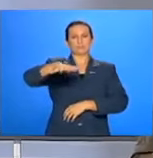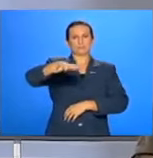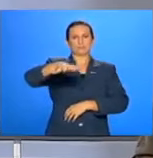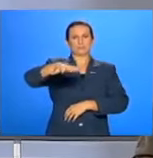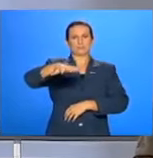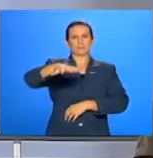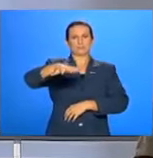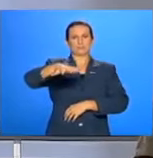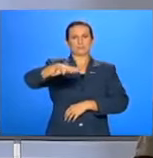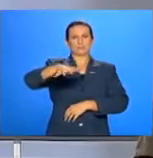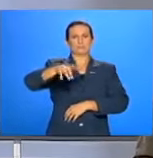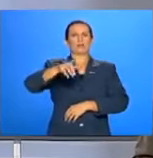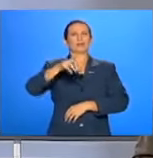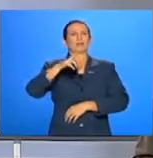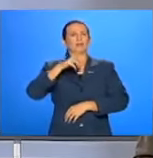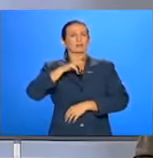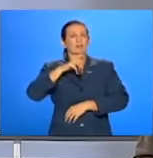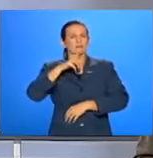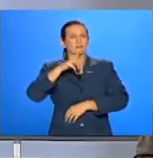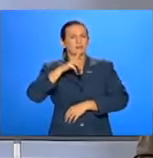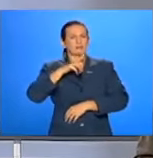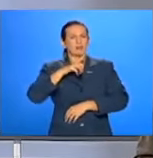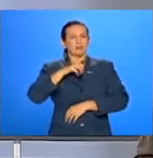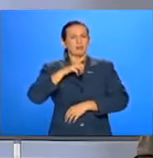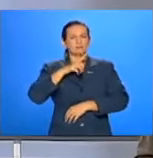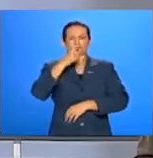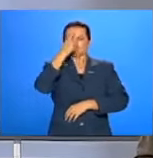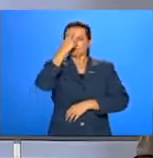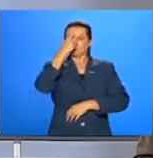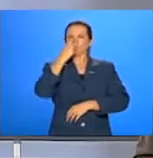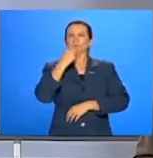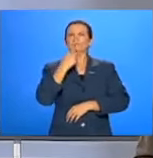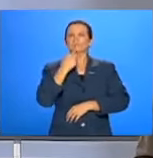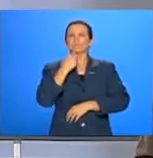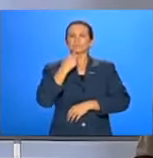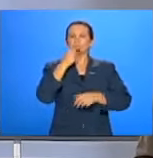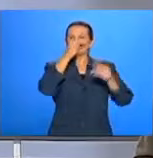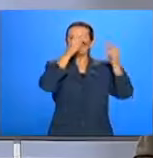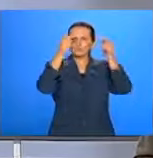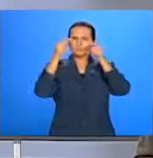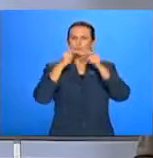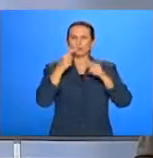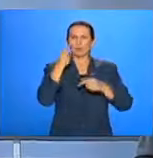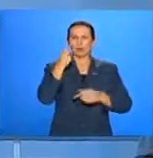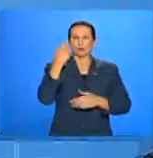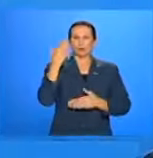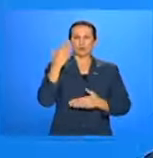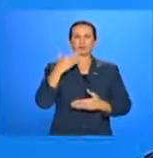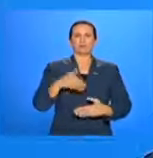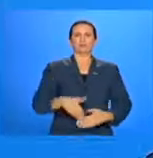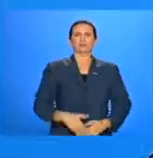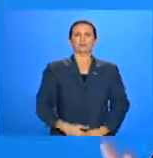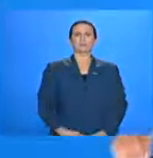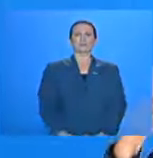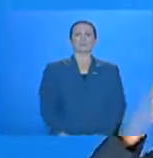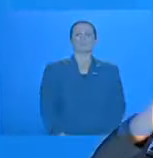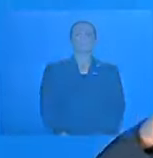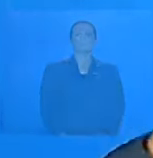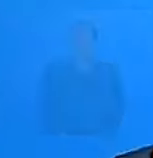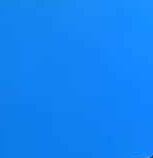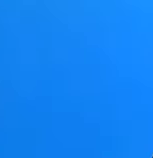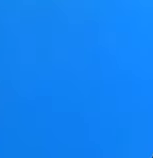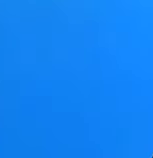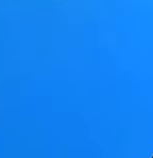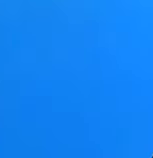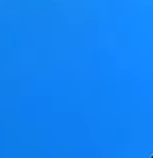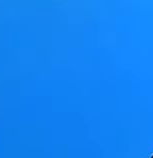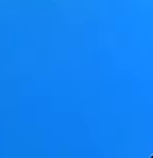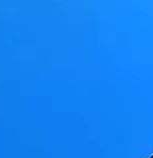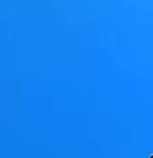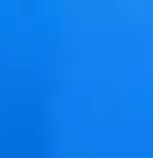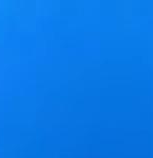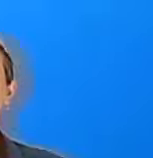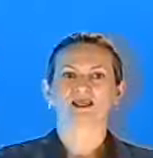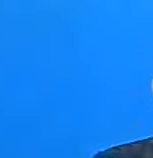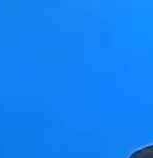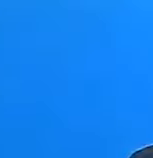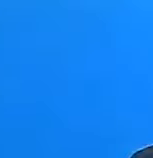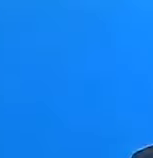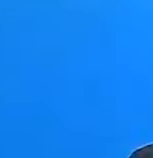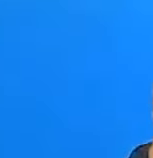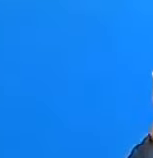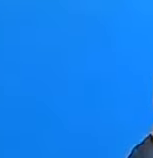Temos bem definidos os pontos de articulação, os sinais de verdade,